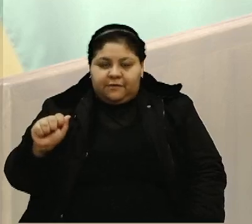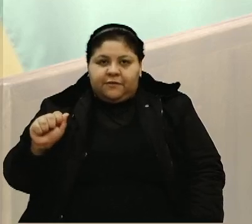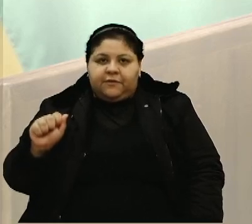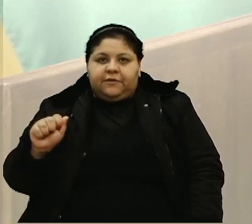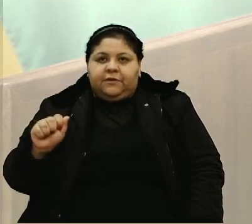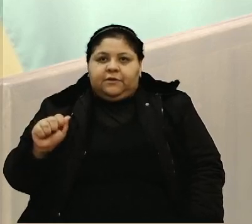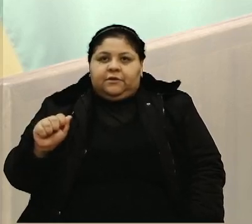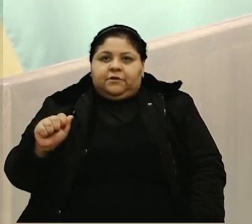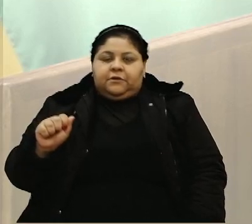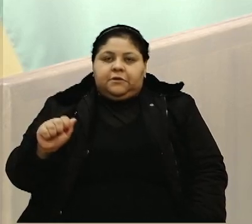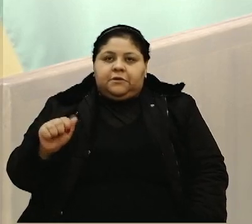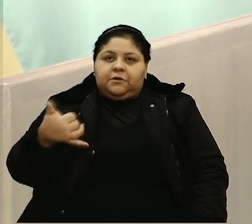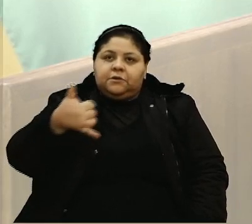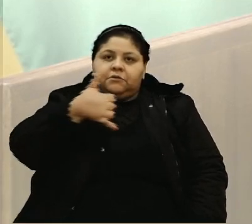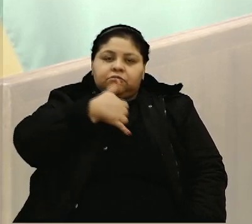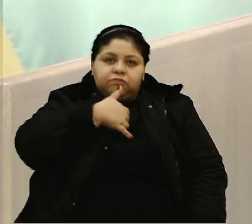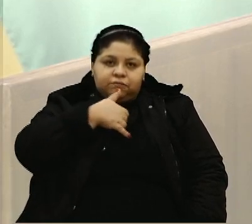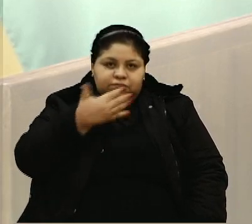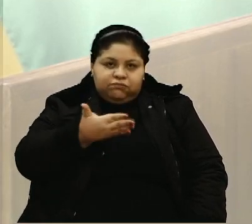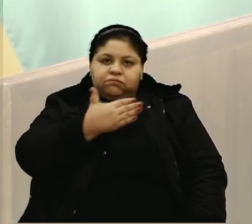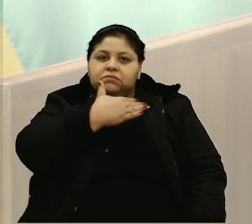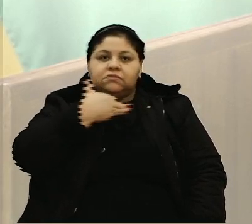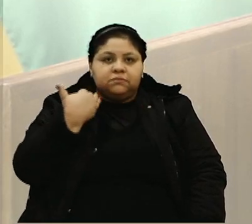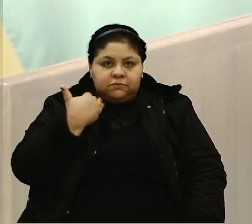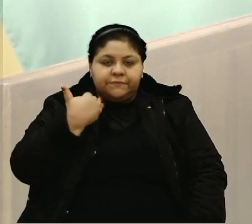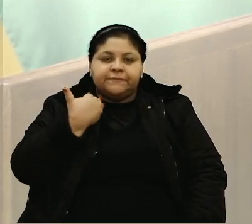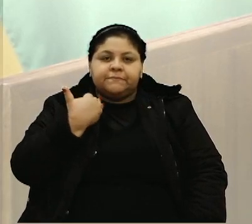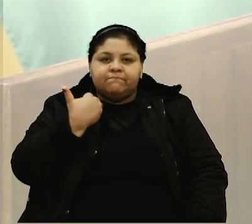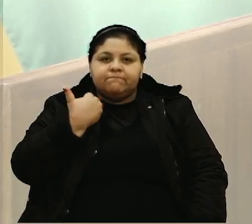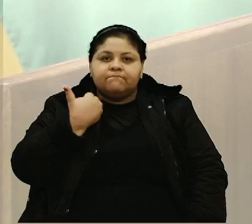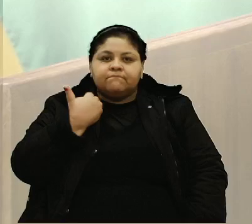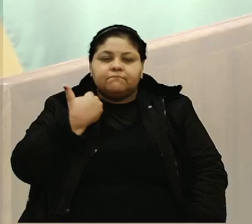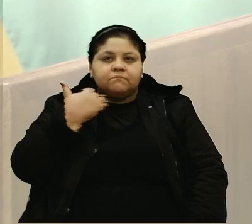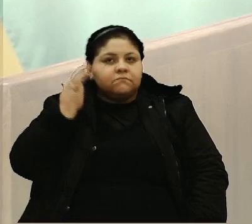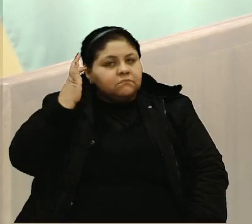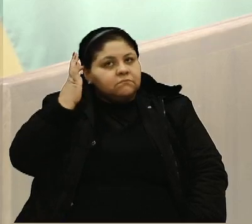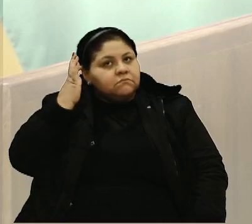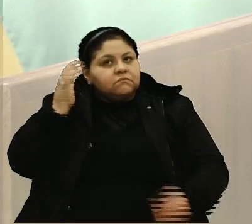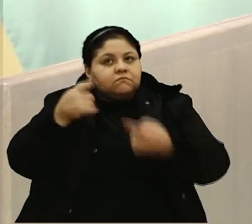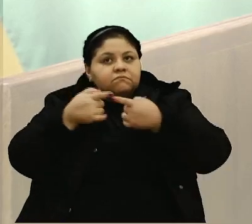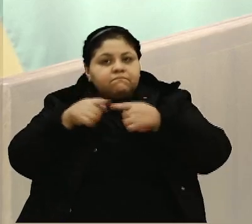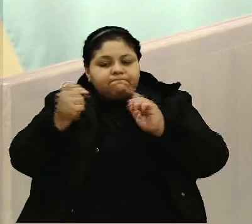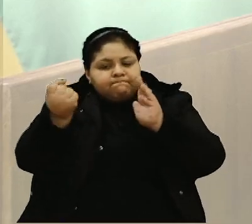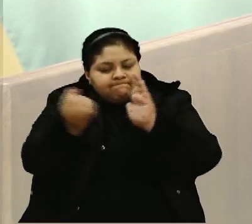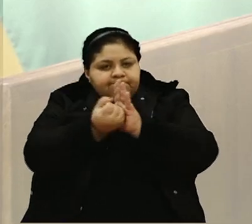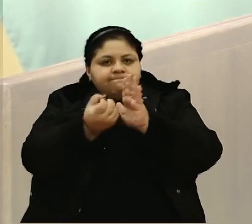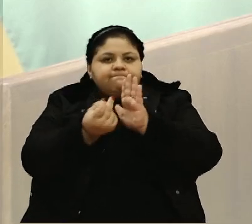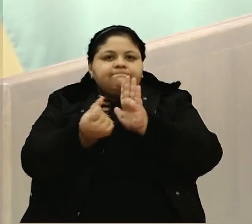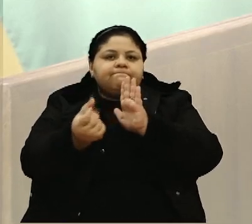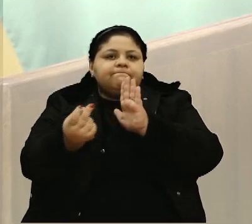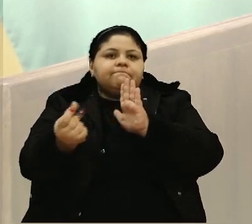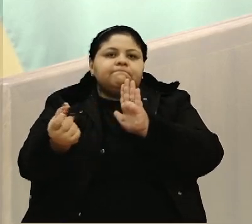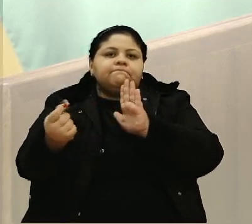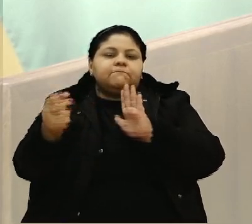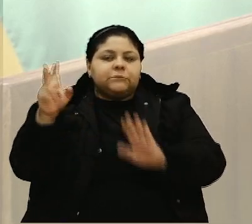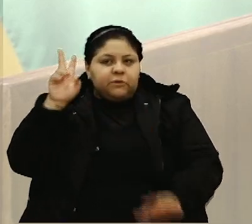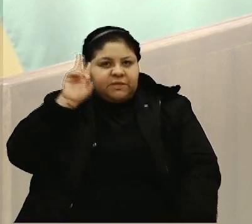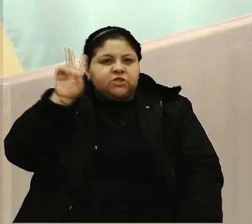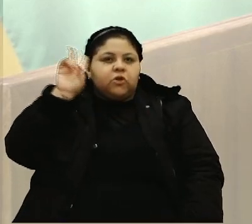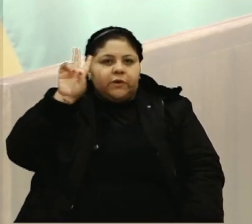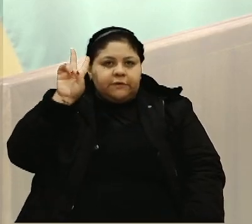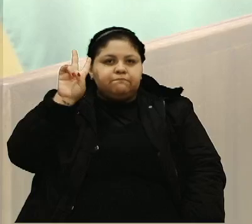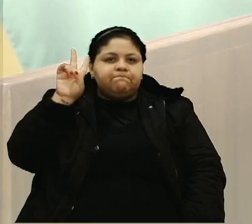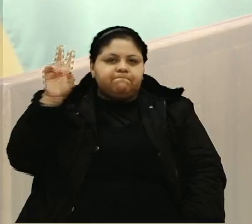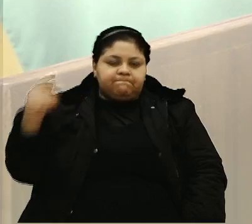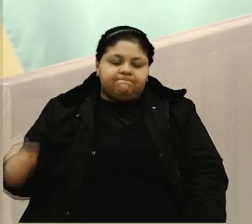que infelizmente acabou falecendo, mas que deixou um legado, que deixou uma história.